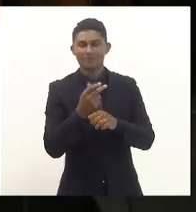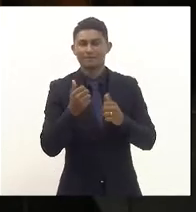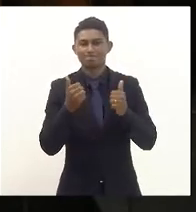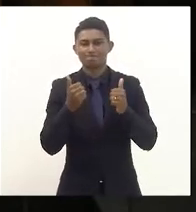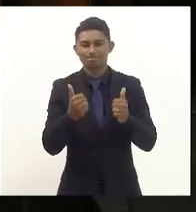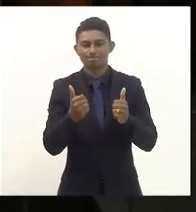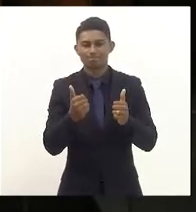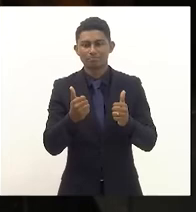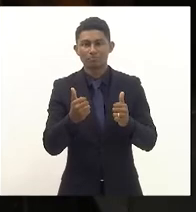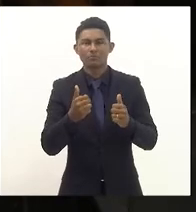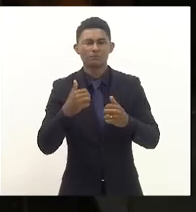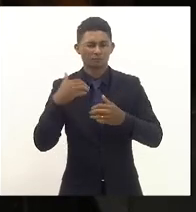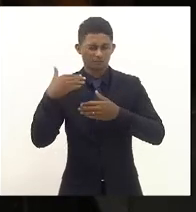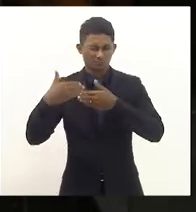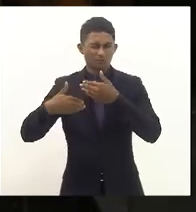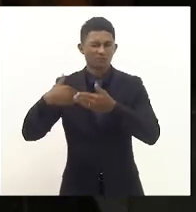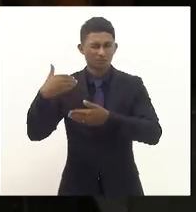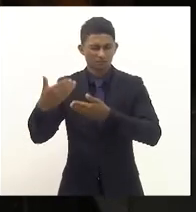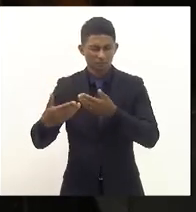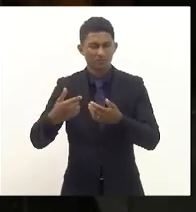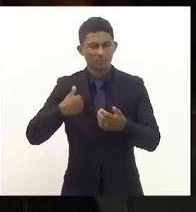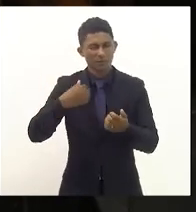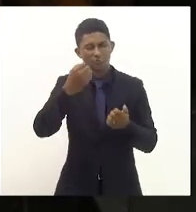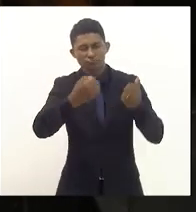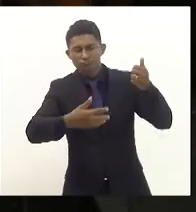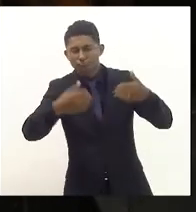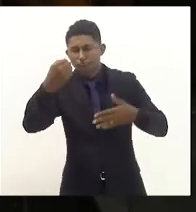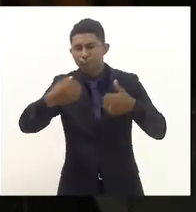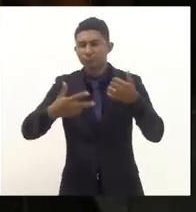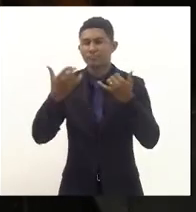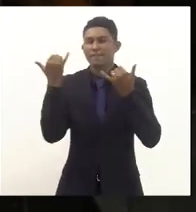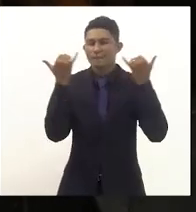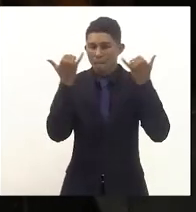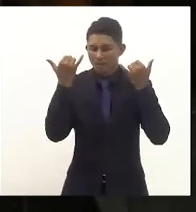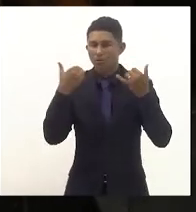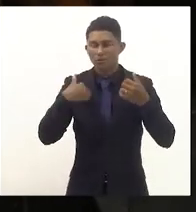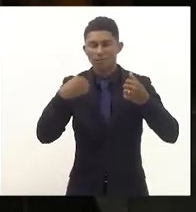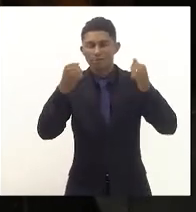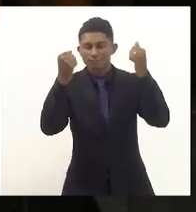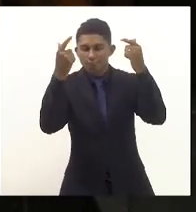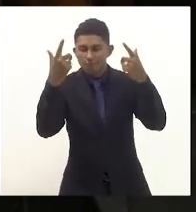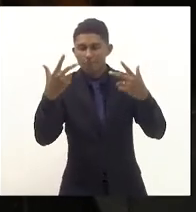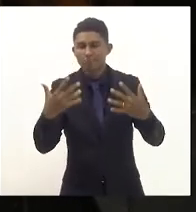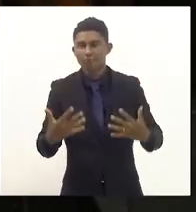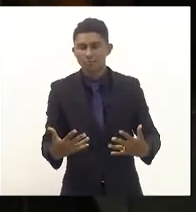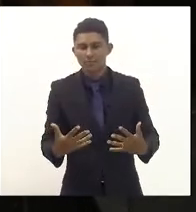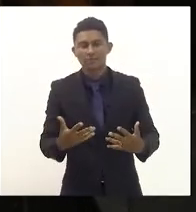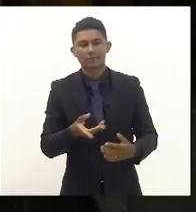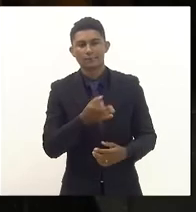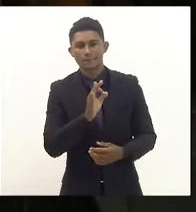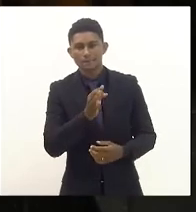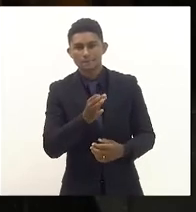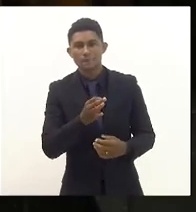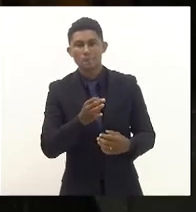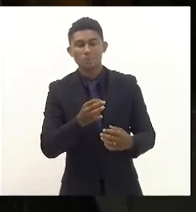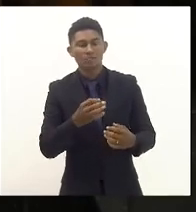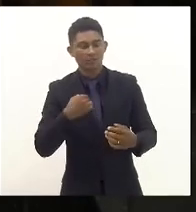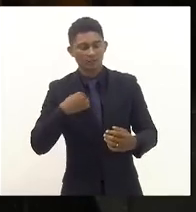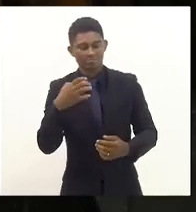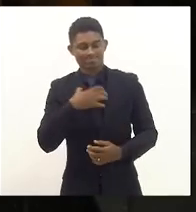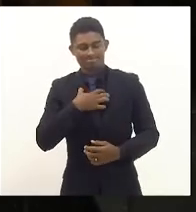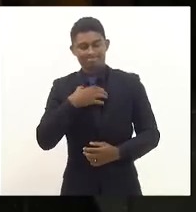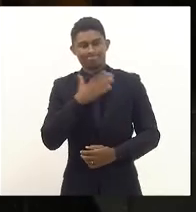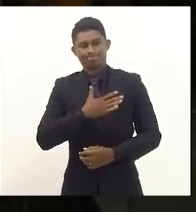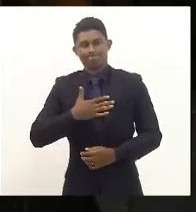mais tarde ao longo da exposição vou mencionar alguns dados que o Inter ligo a essa enorme satisfação